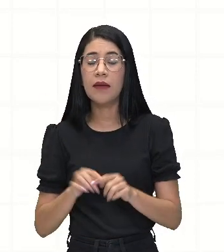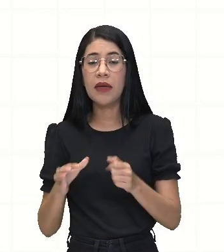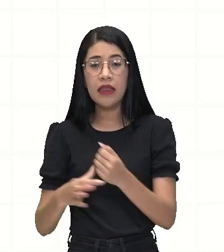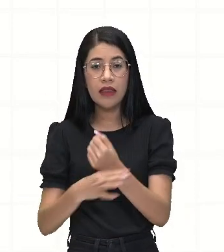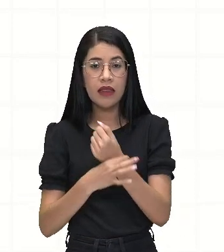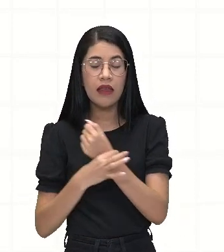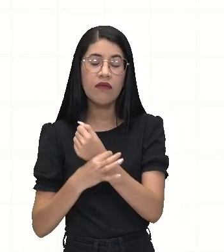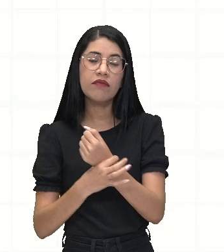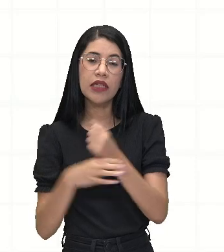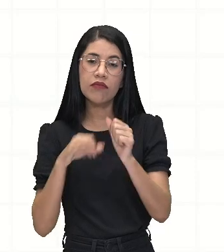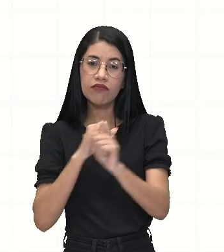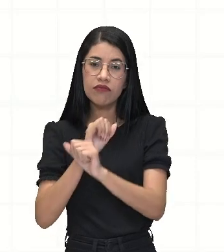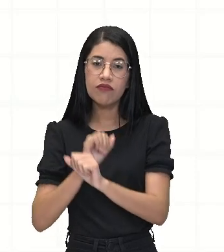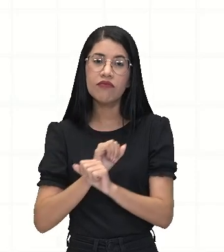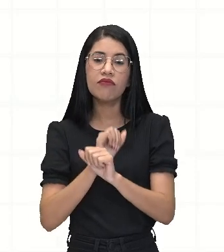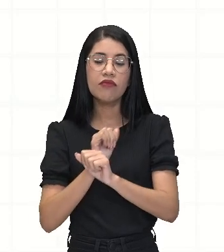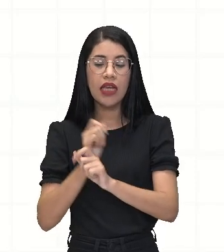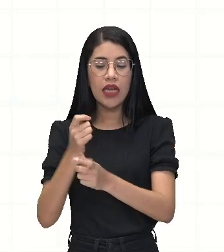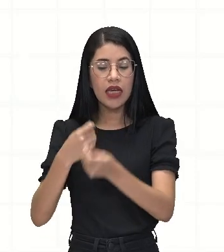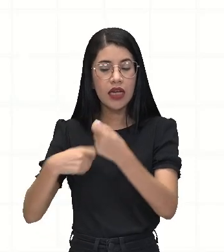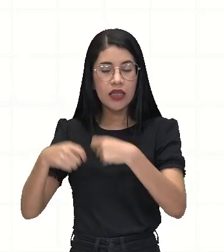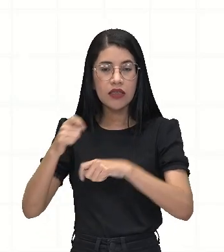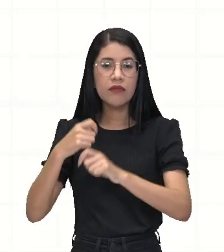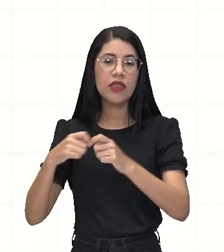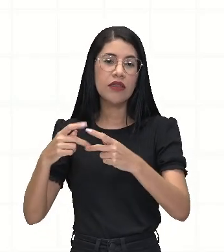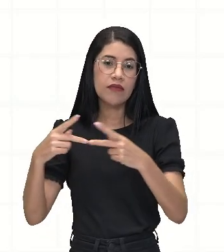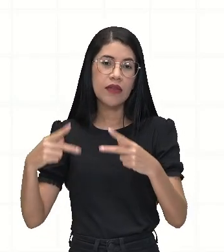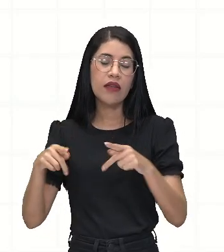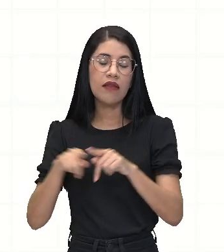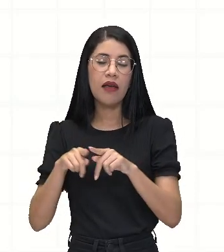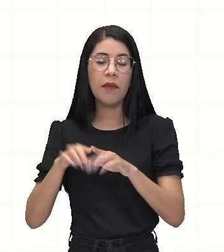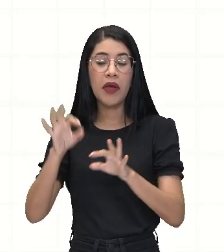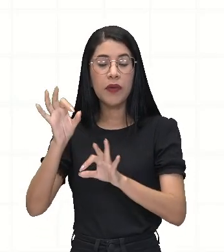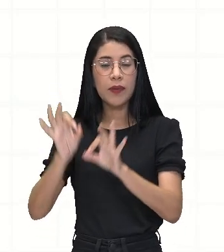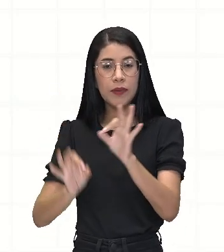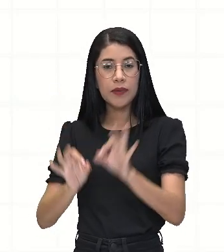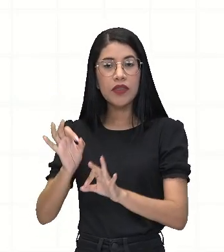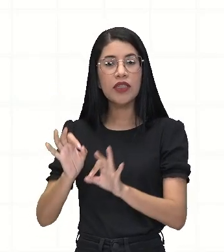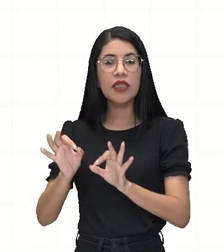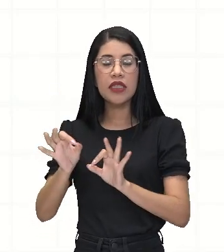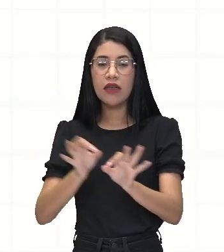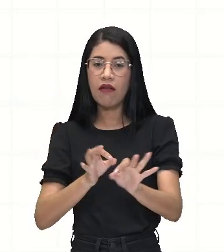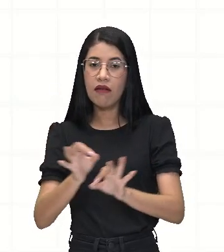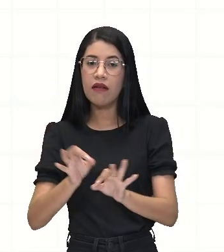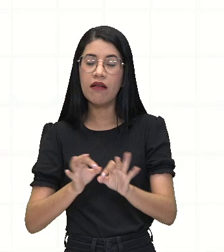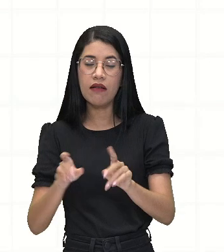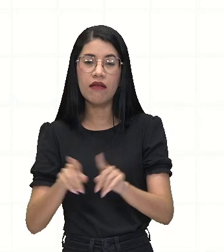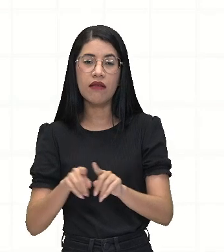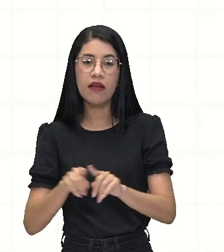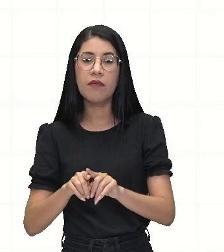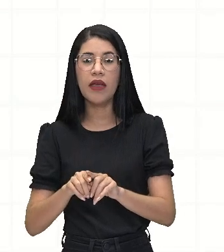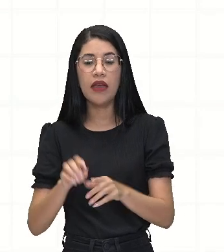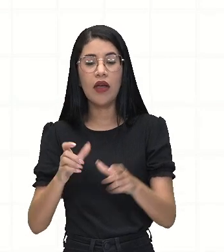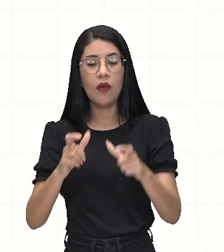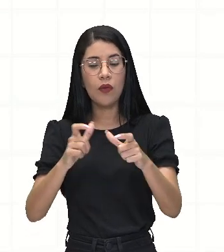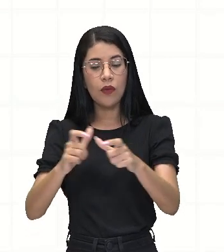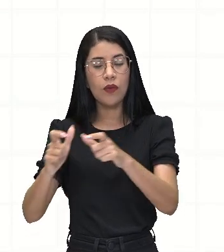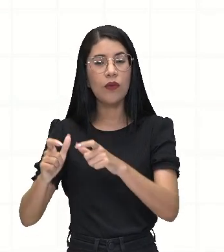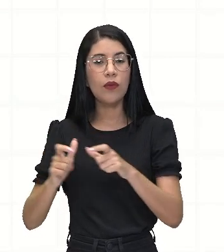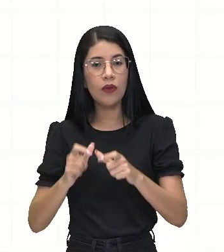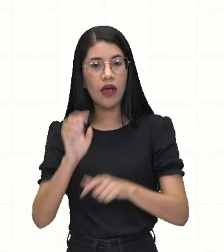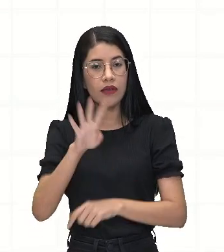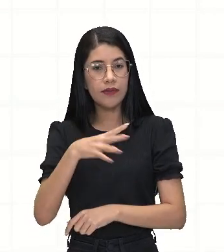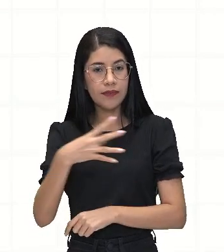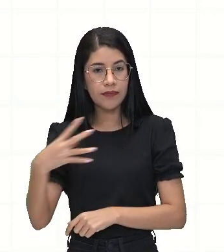capitania, né, administrar ali a justiça, organizar ali cada uma das capitanias, cada um dos